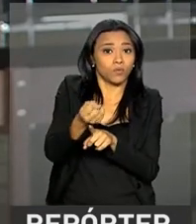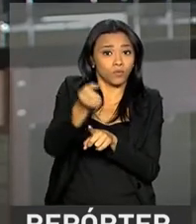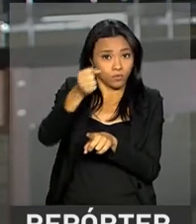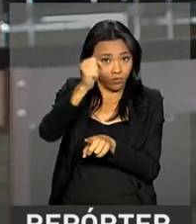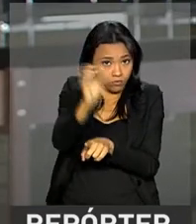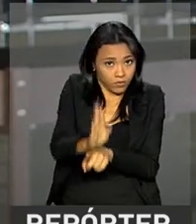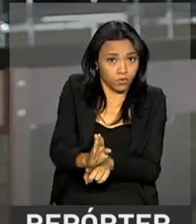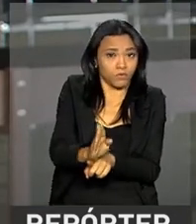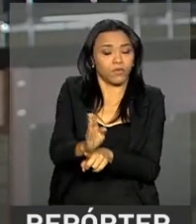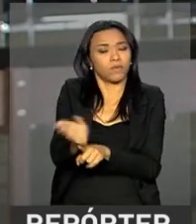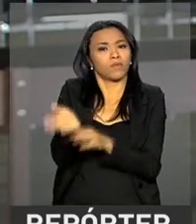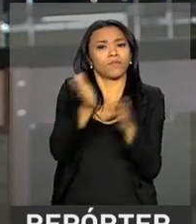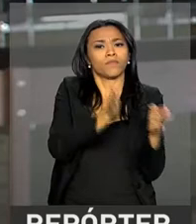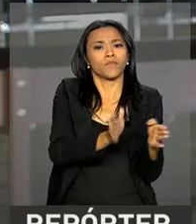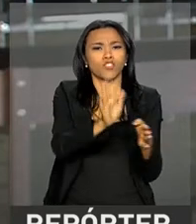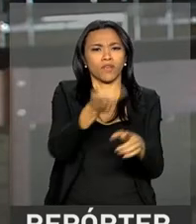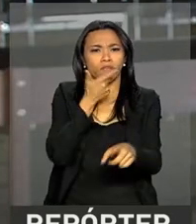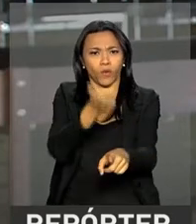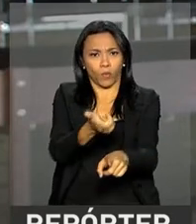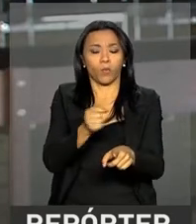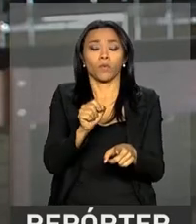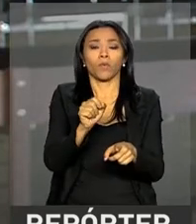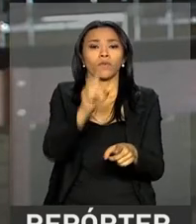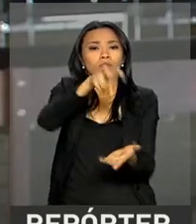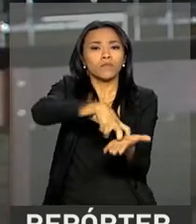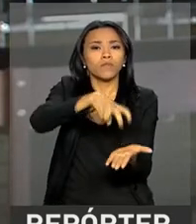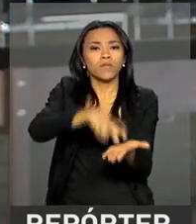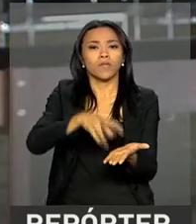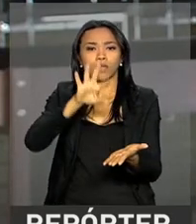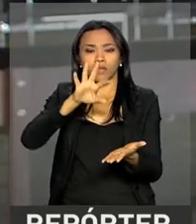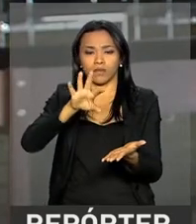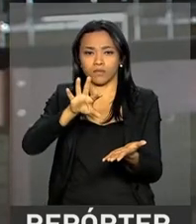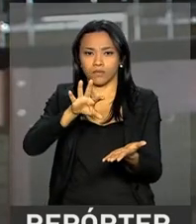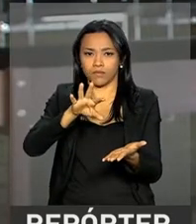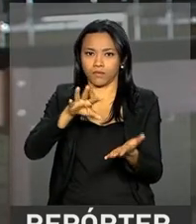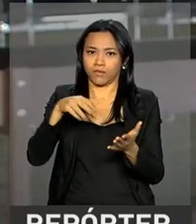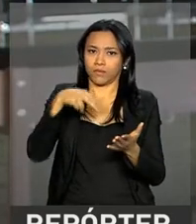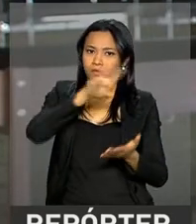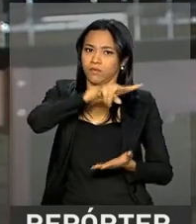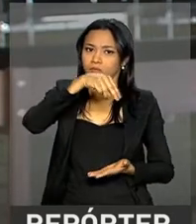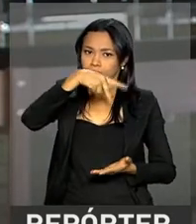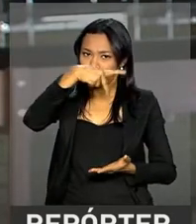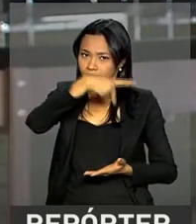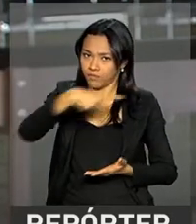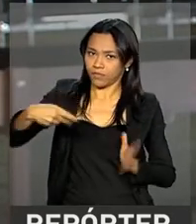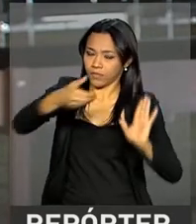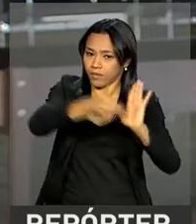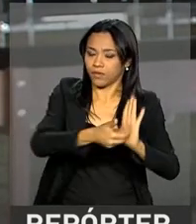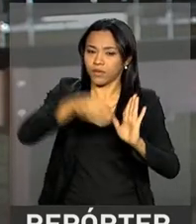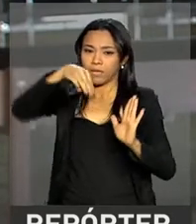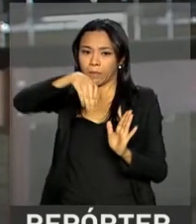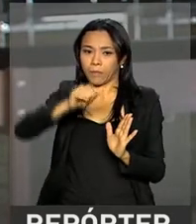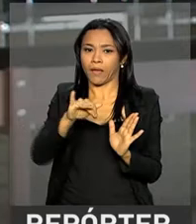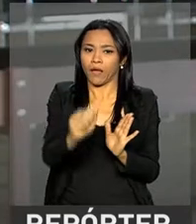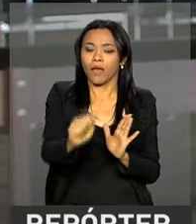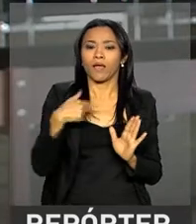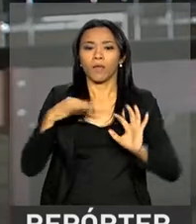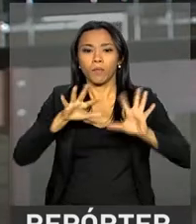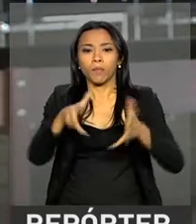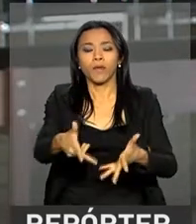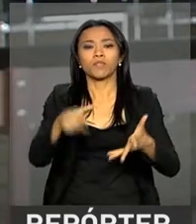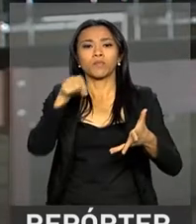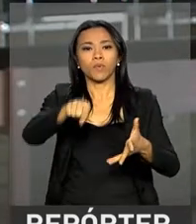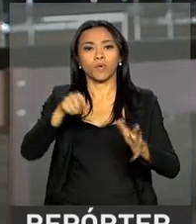como você disse carol pela manhã rodrigo maia participou de um evento de uma reunião em um hotel que de brasília organizado pela